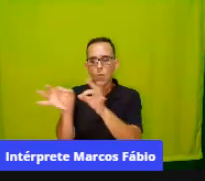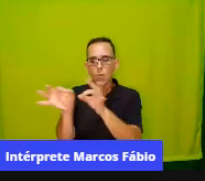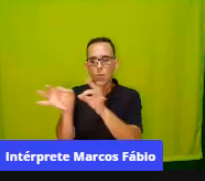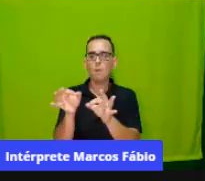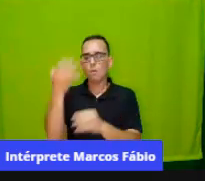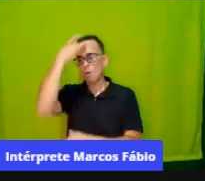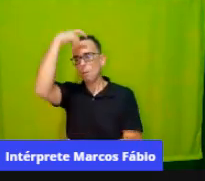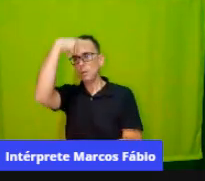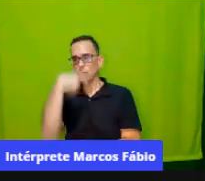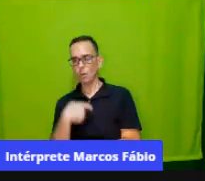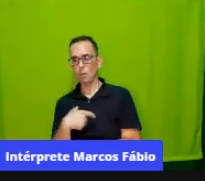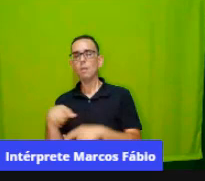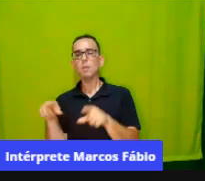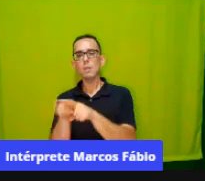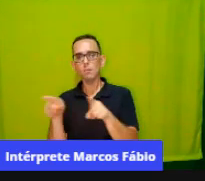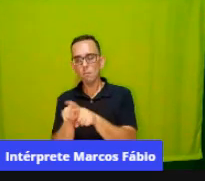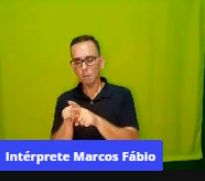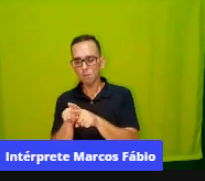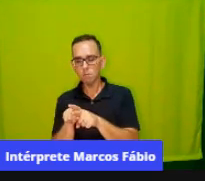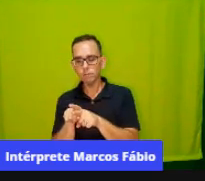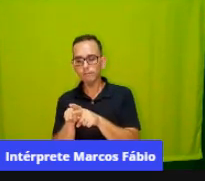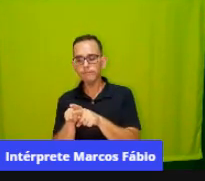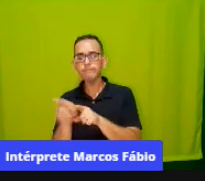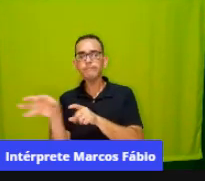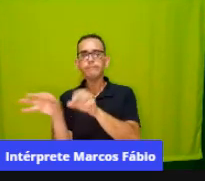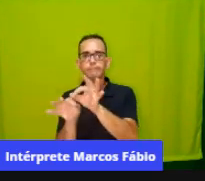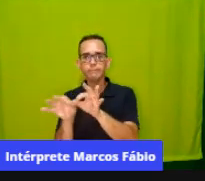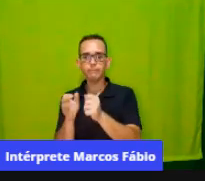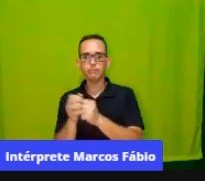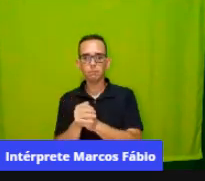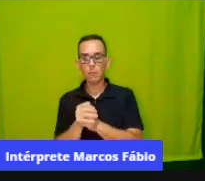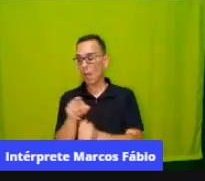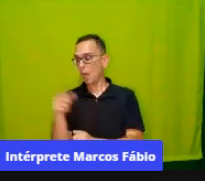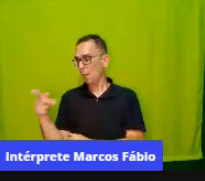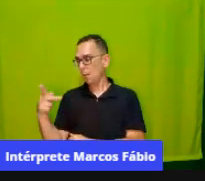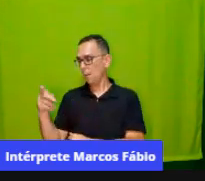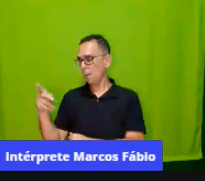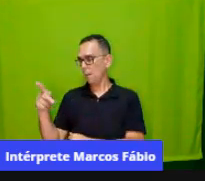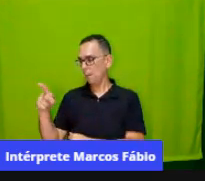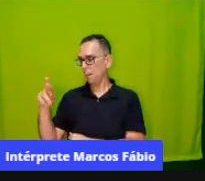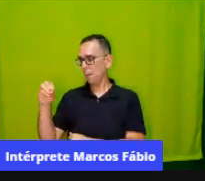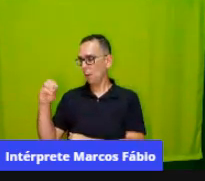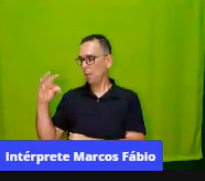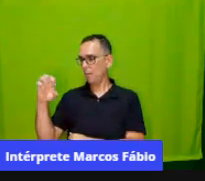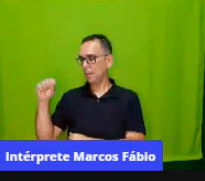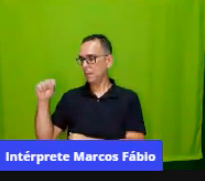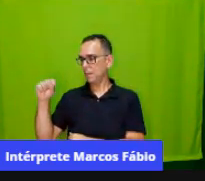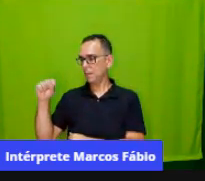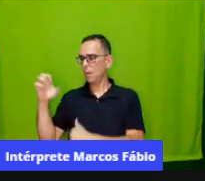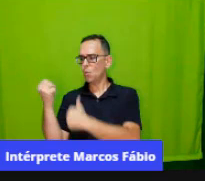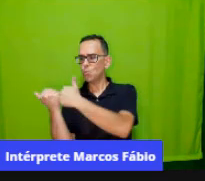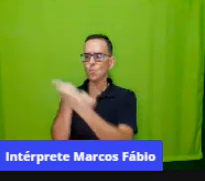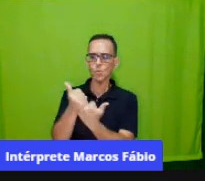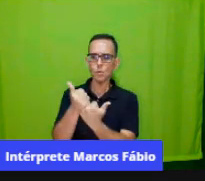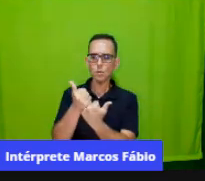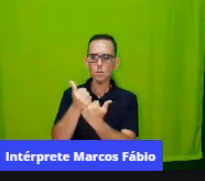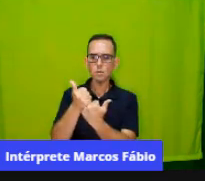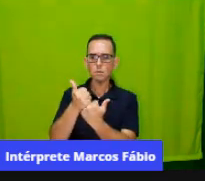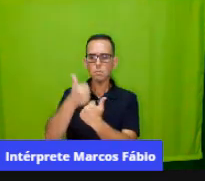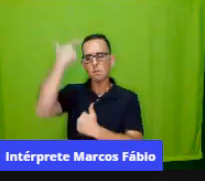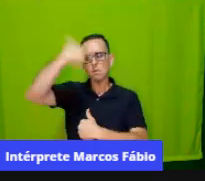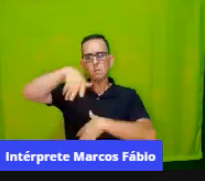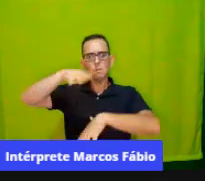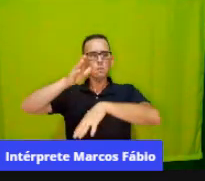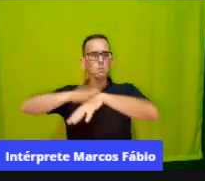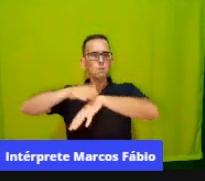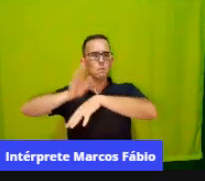pessoa e para a movimentação. A prótese, ela vem no caso de substituição de membro. Então, a gente tem as pessoas